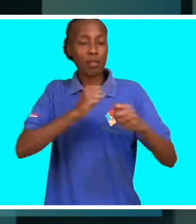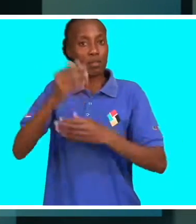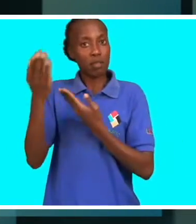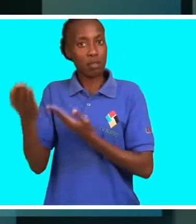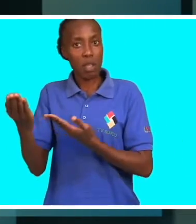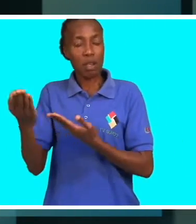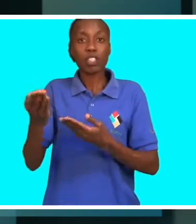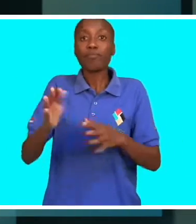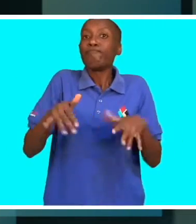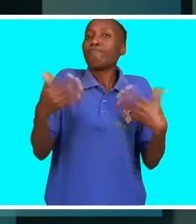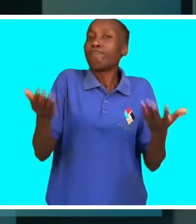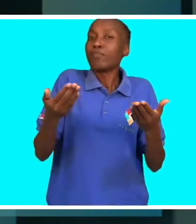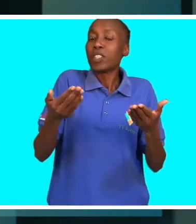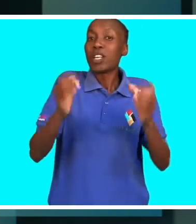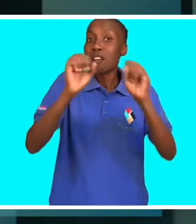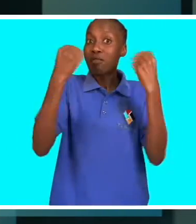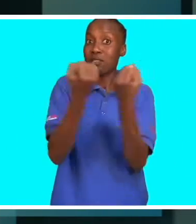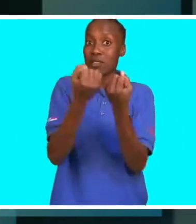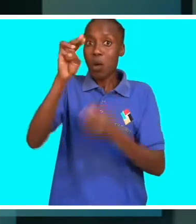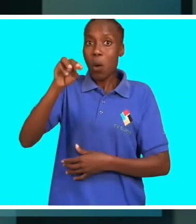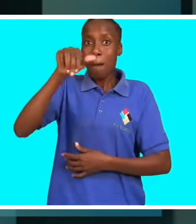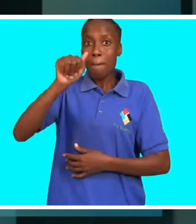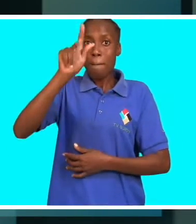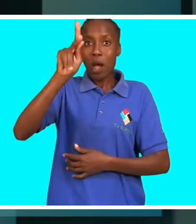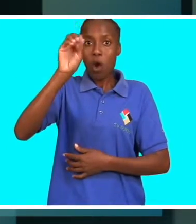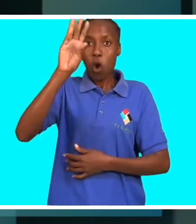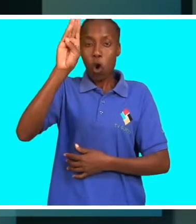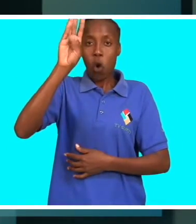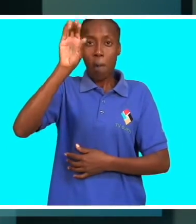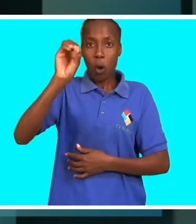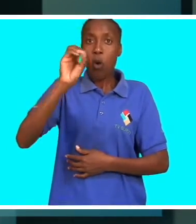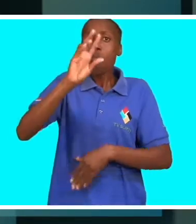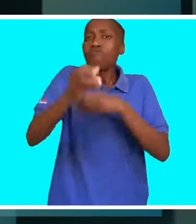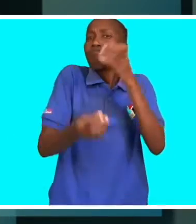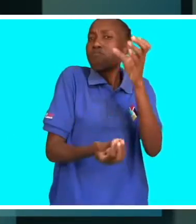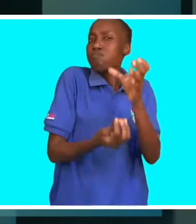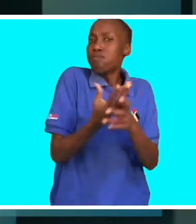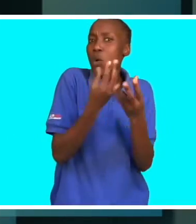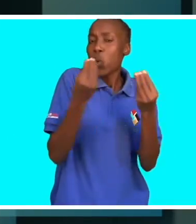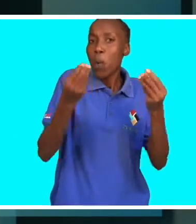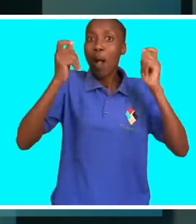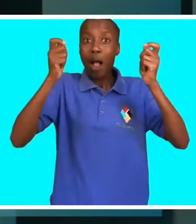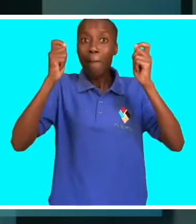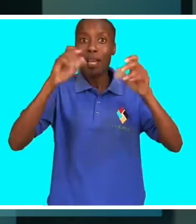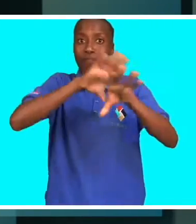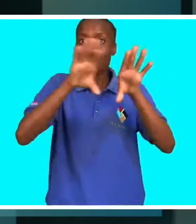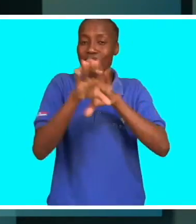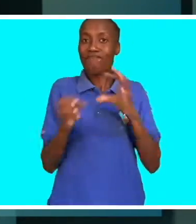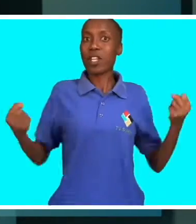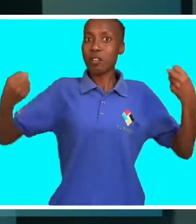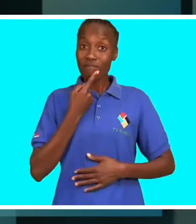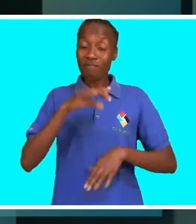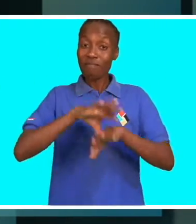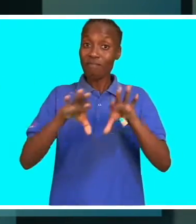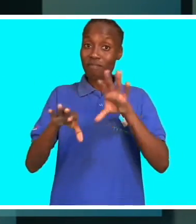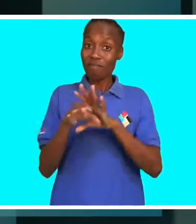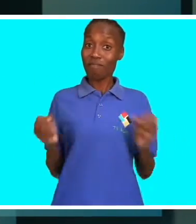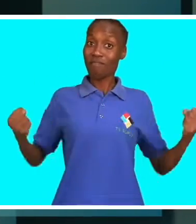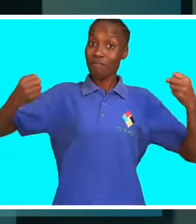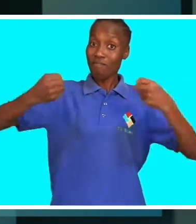as vossas atividades a nível da plataforma Macob. E como é que surge a campanha Agasalho? A